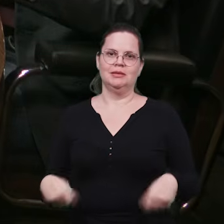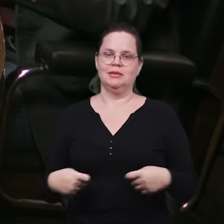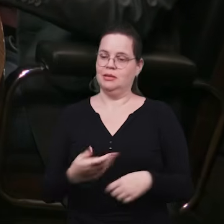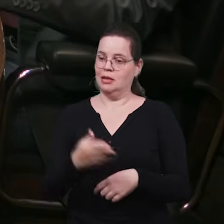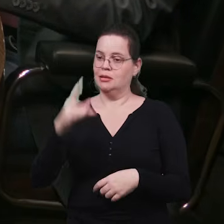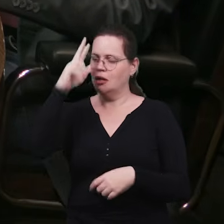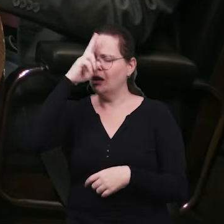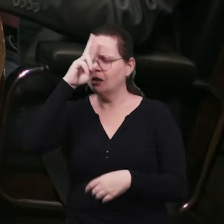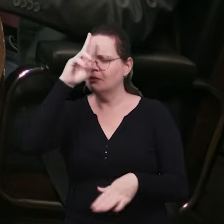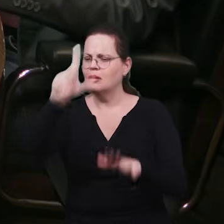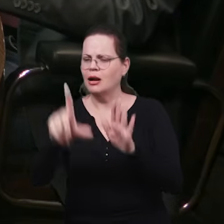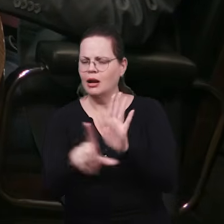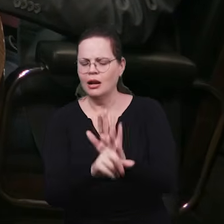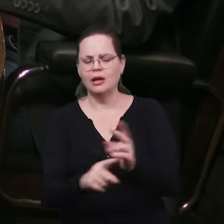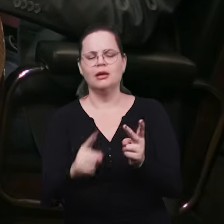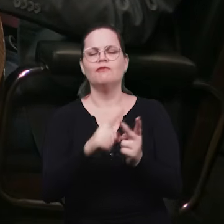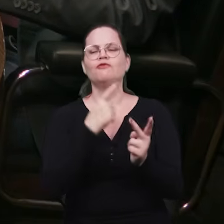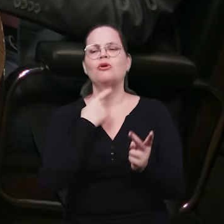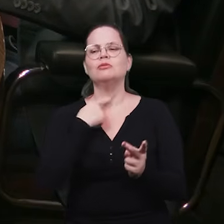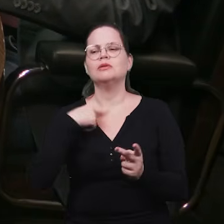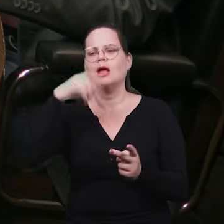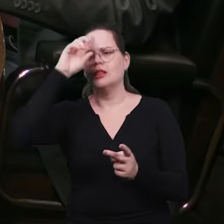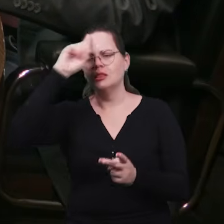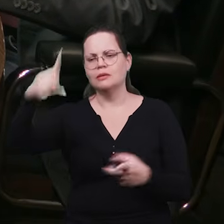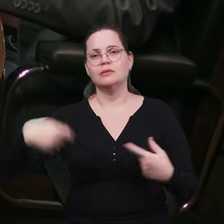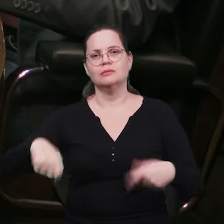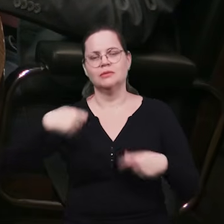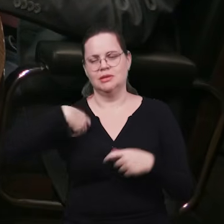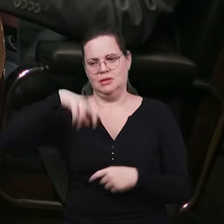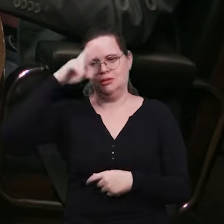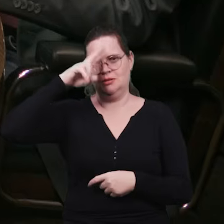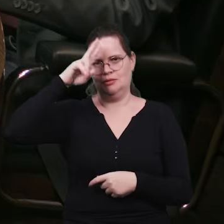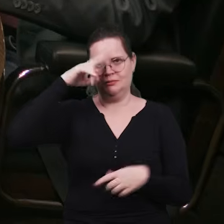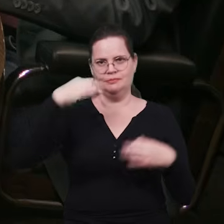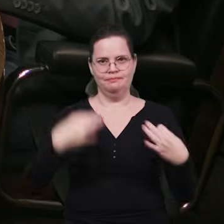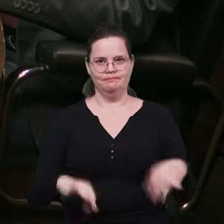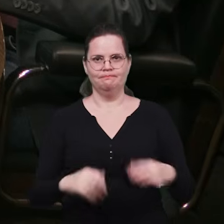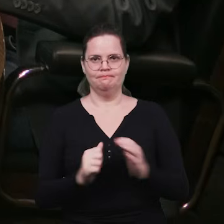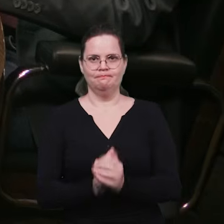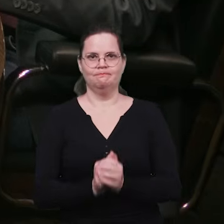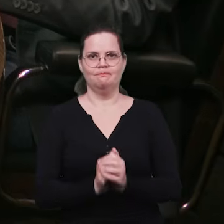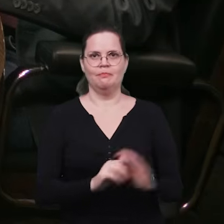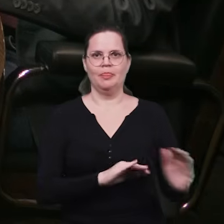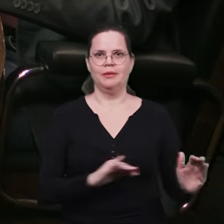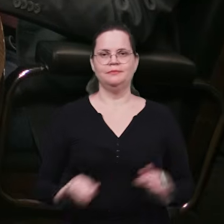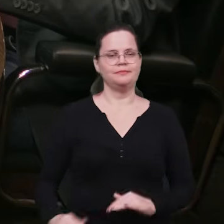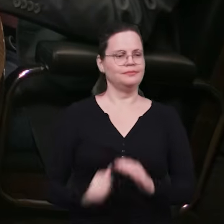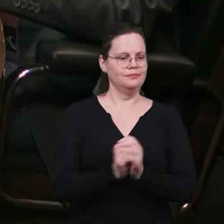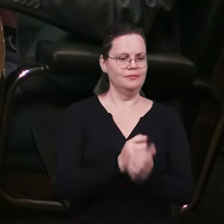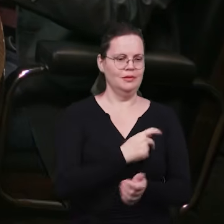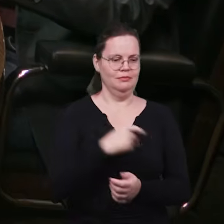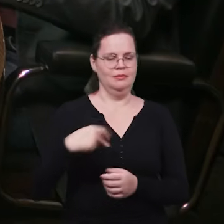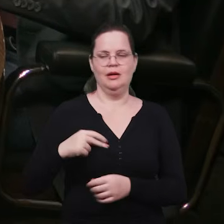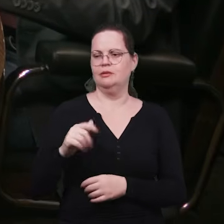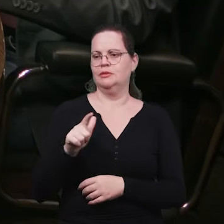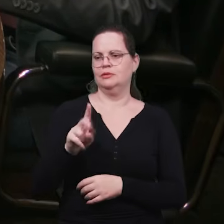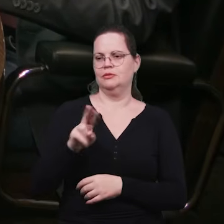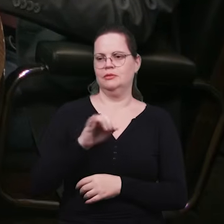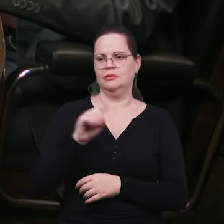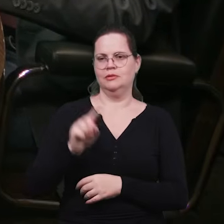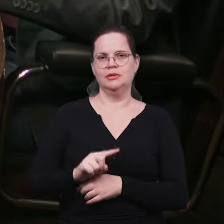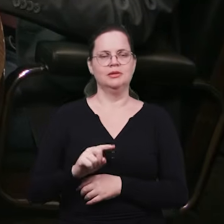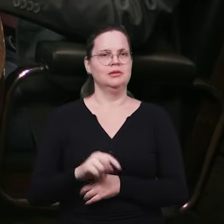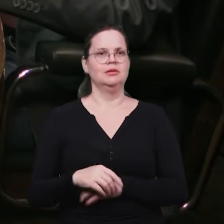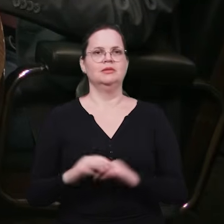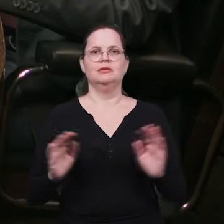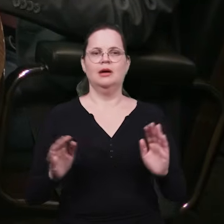as leis, aquilo que era a vontade de Deus para o povo, não era isso? Amém. É isso mesmo. Mas amém, pastor Luiz? Há Amém. mais alguma Eu